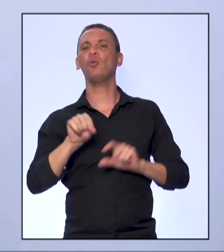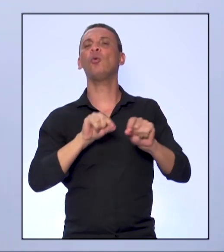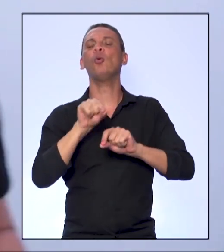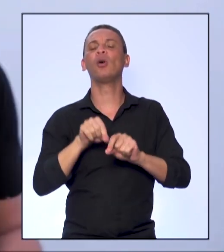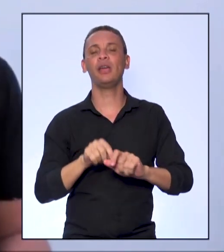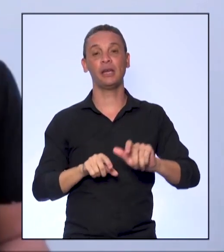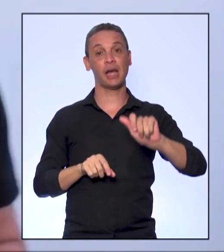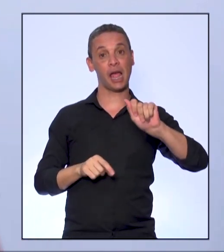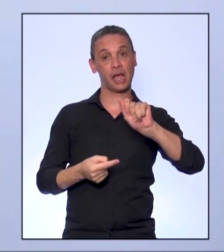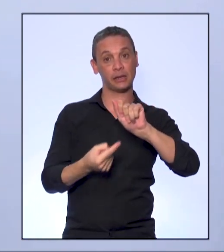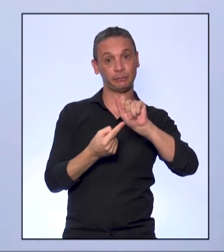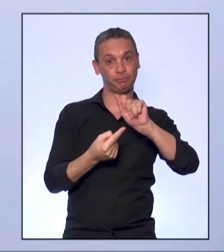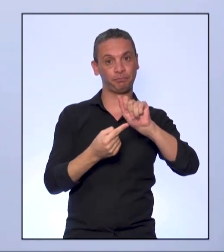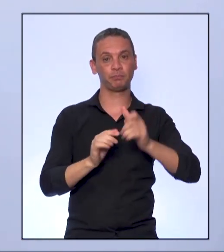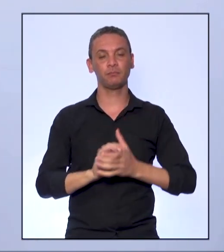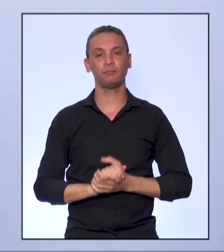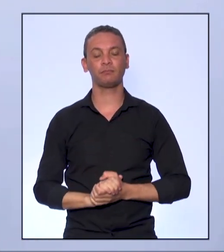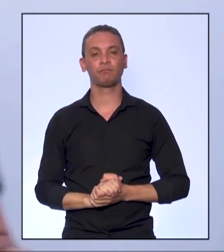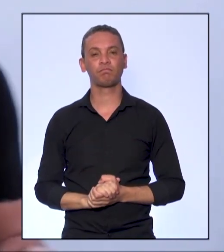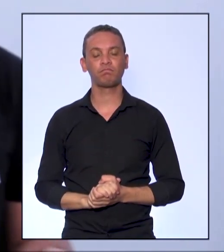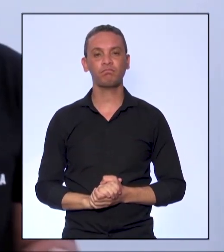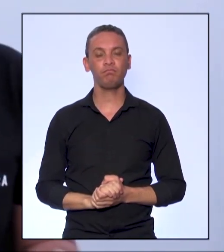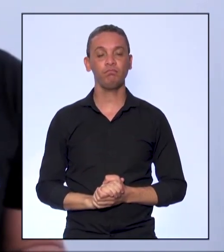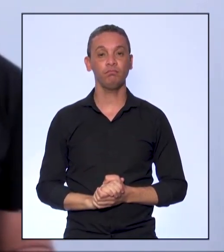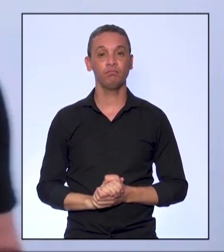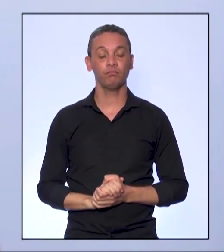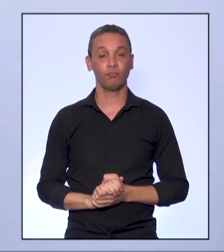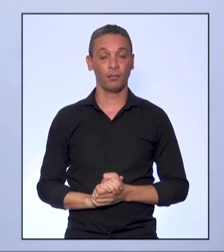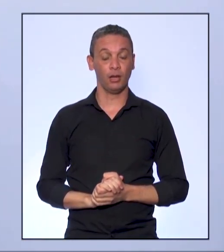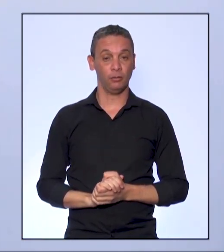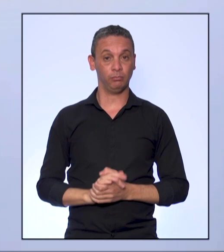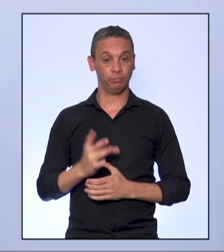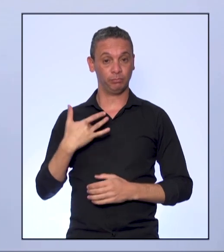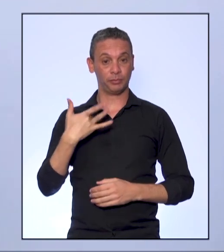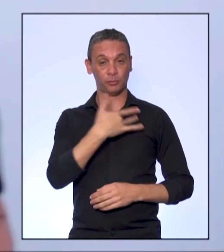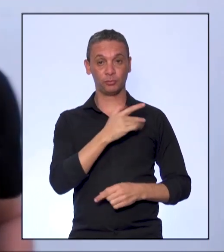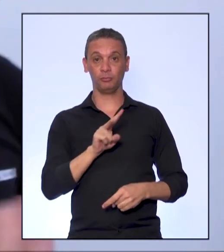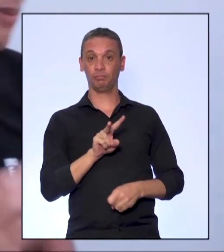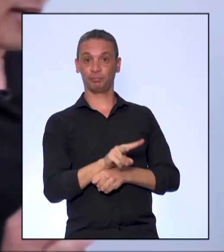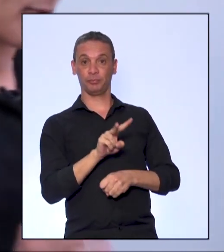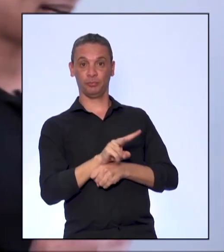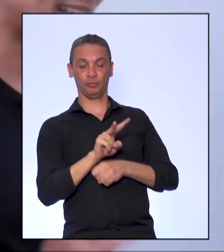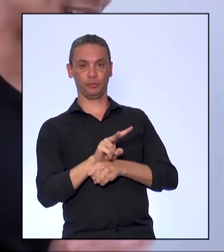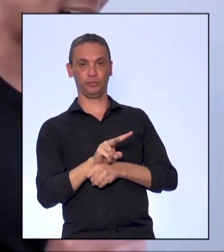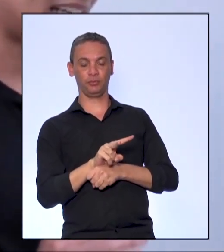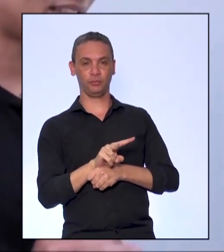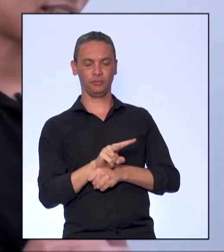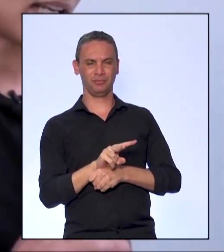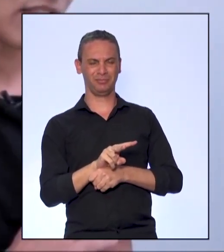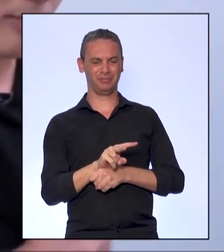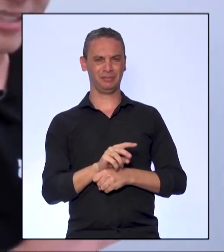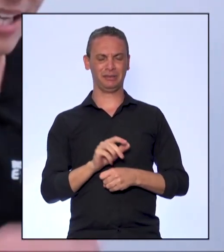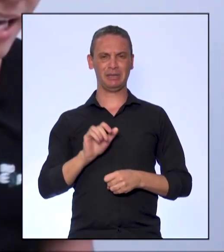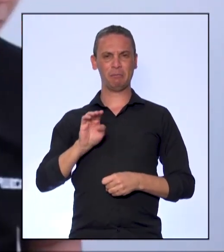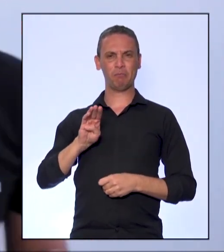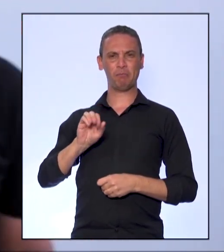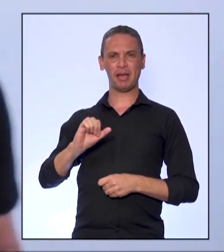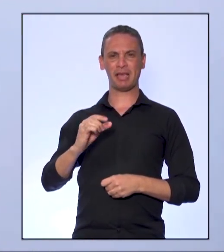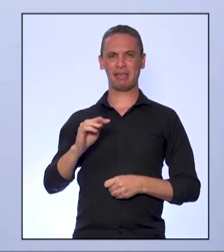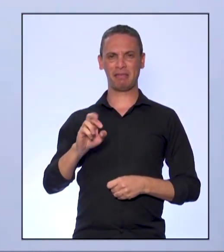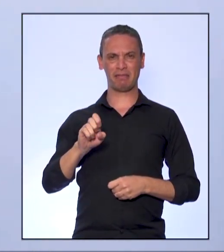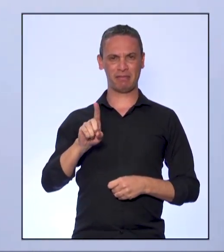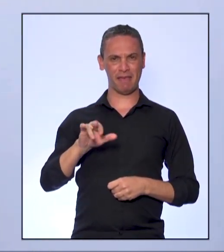sabe que é um vírus, tá? Letra A. Para imunizar-se contra a bactéria causadora, não, primeiro, letra A já começa